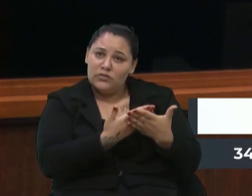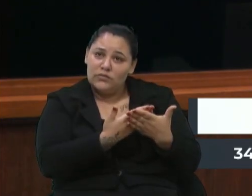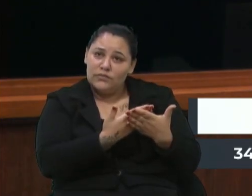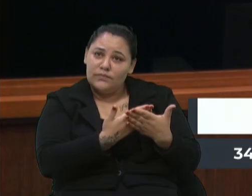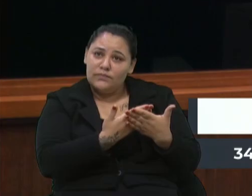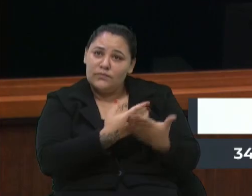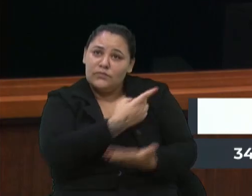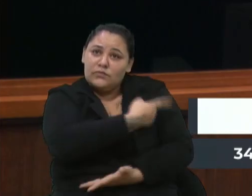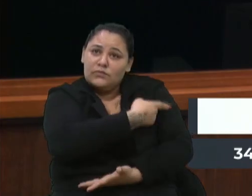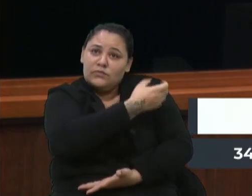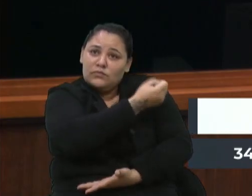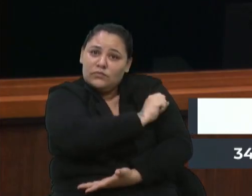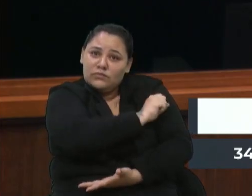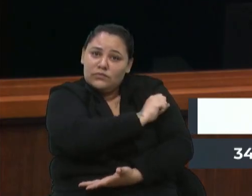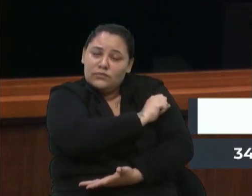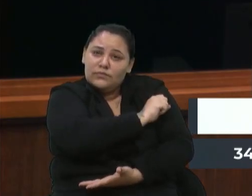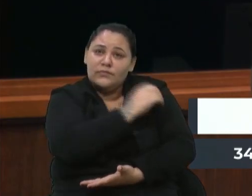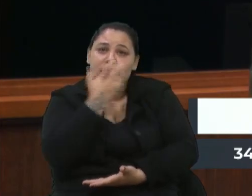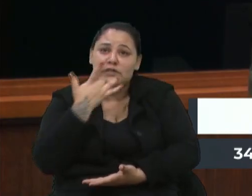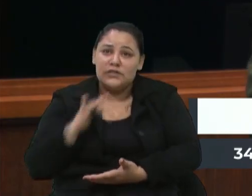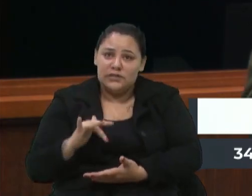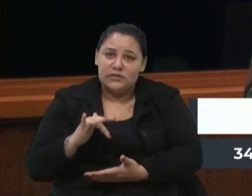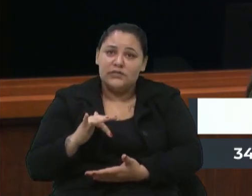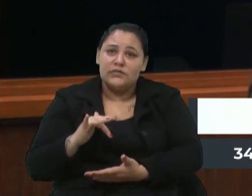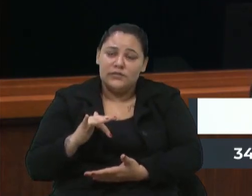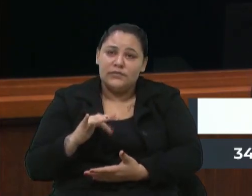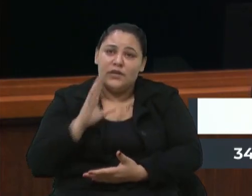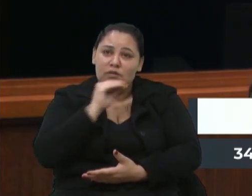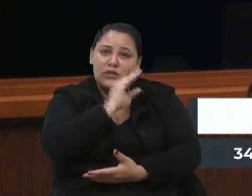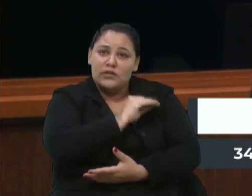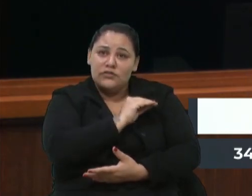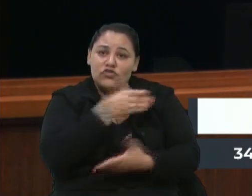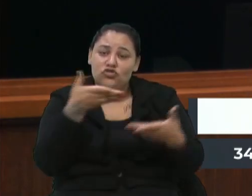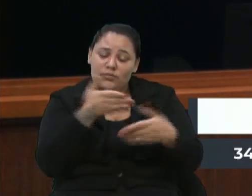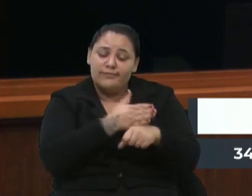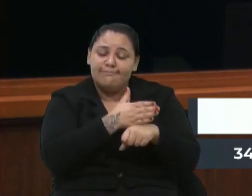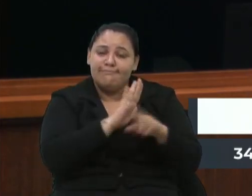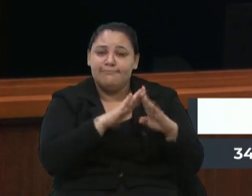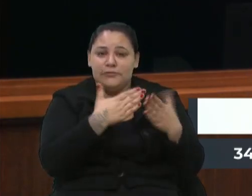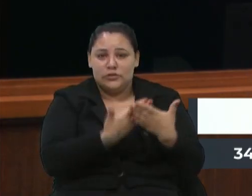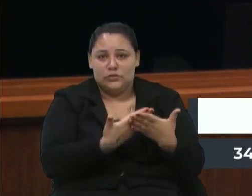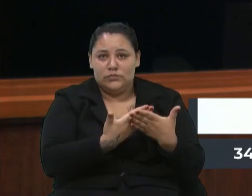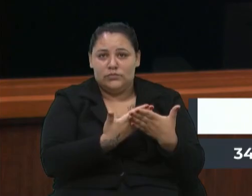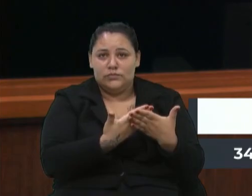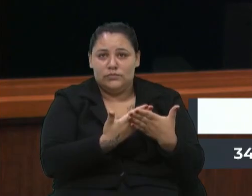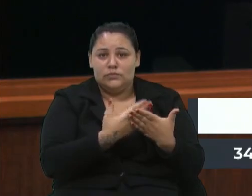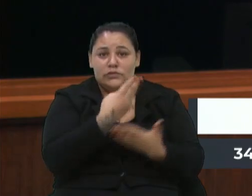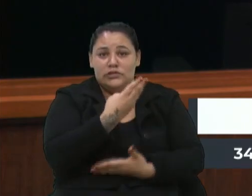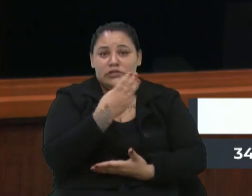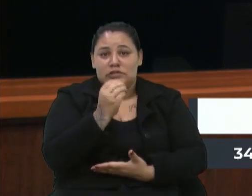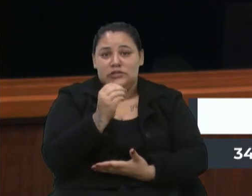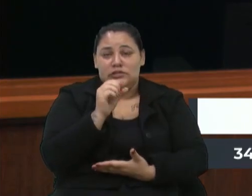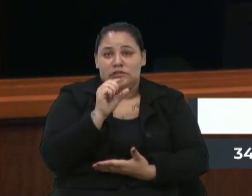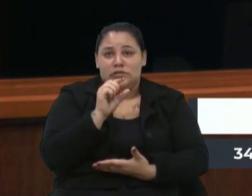crianças e adolescentes nessa idade escolar estão no ensino fundamental. Cerca de 30 mil